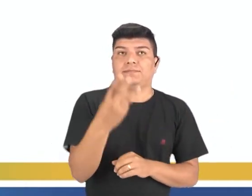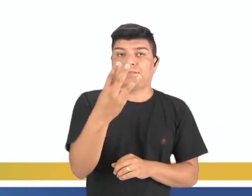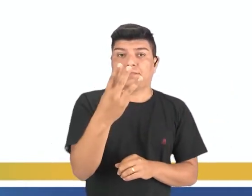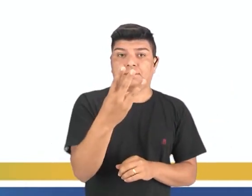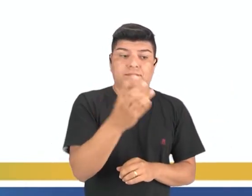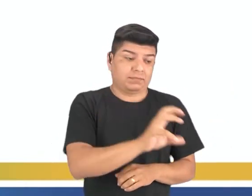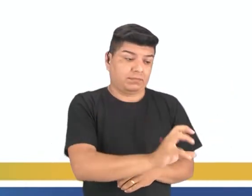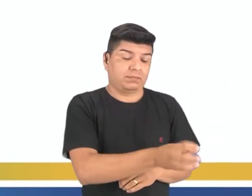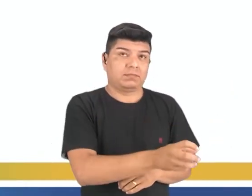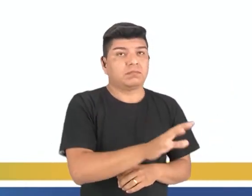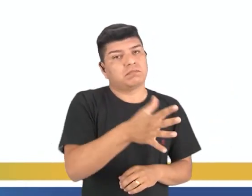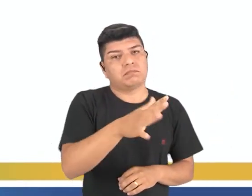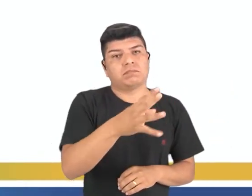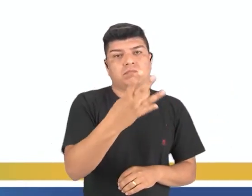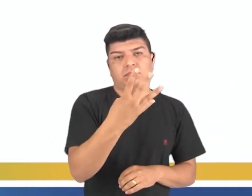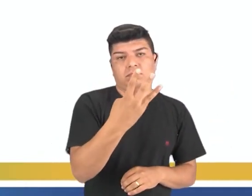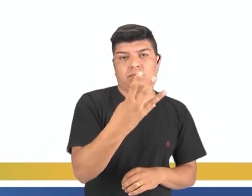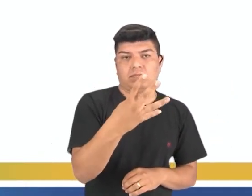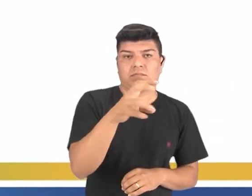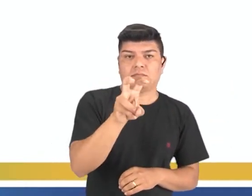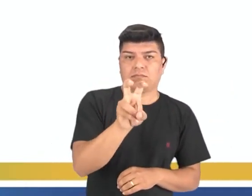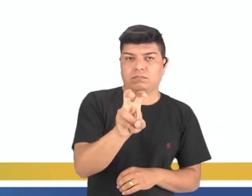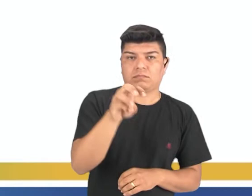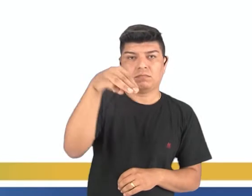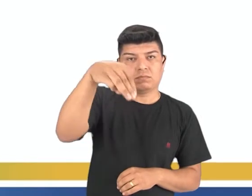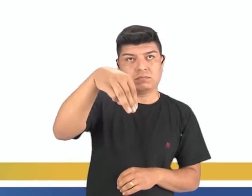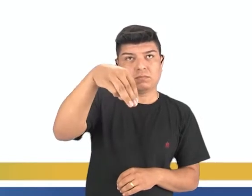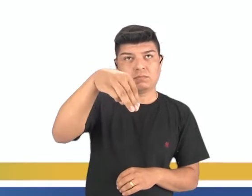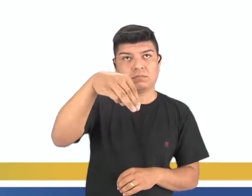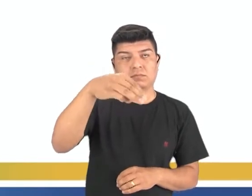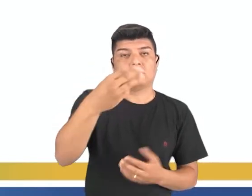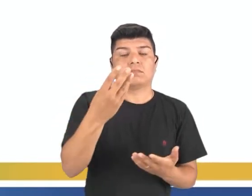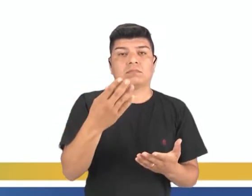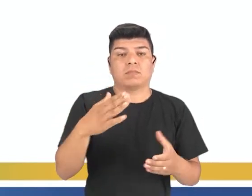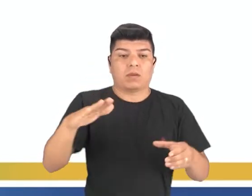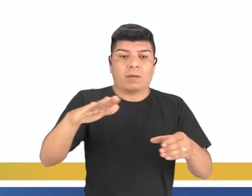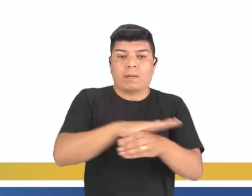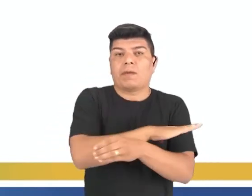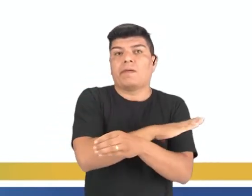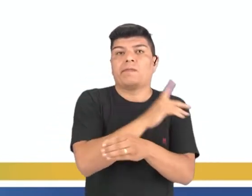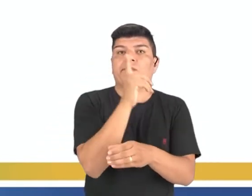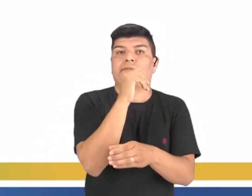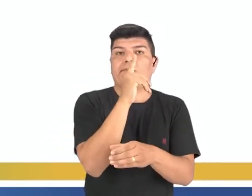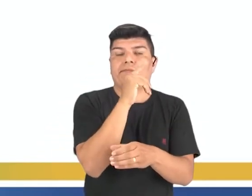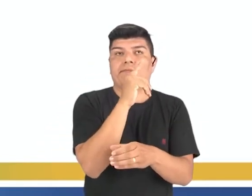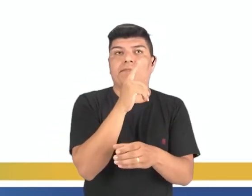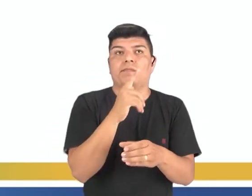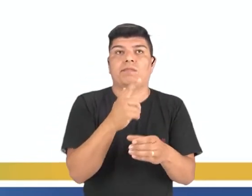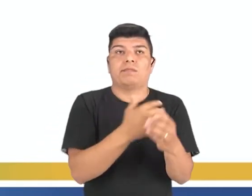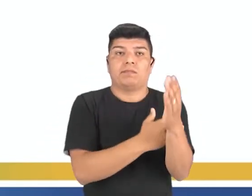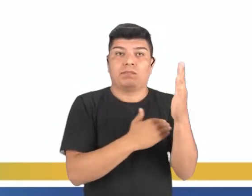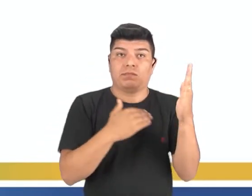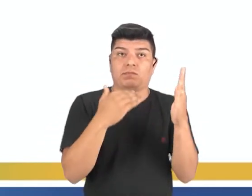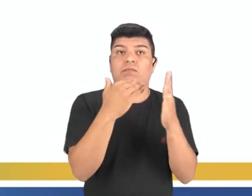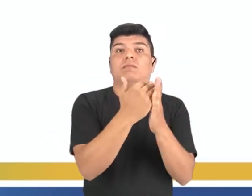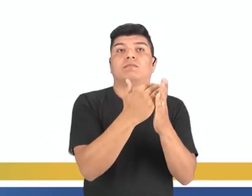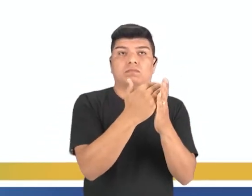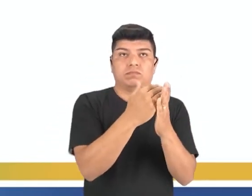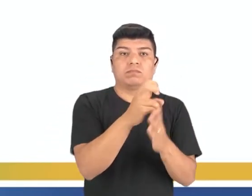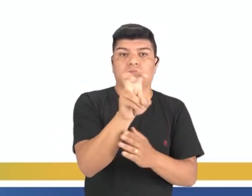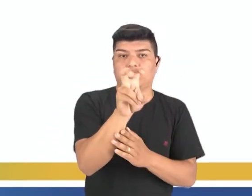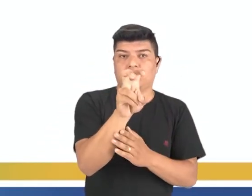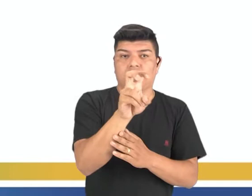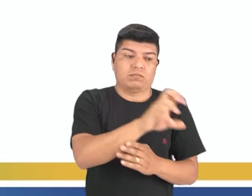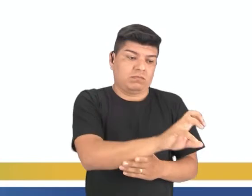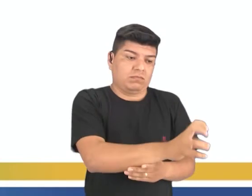gastavam um total de 45 minutos para encher a caixa. Só que aí as torneiras aumentaram, né, foram para um total de 5 torneiras,